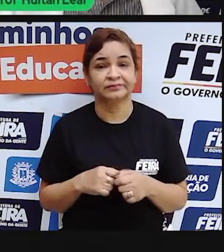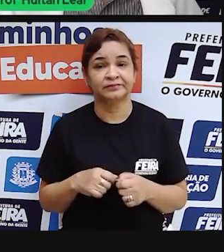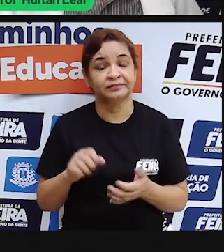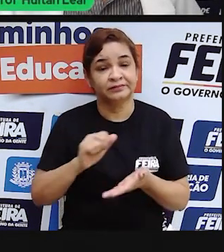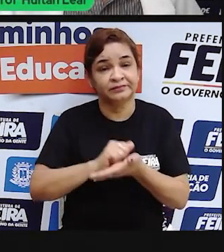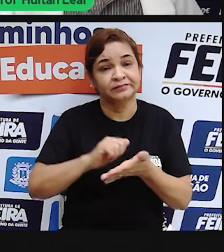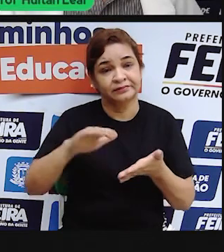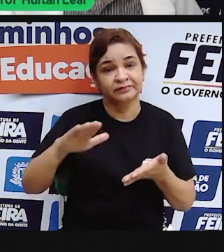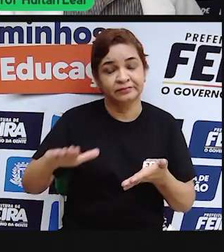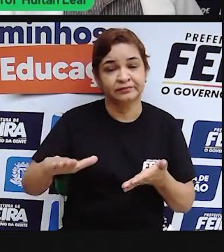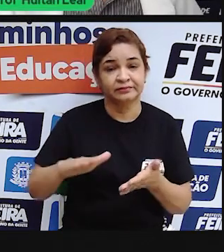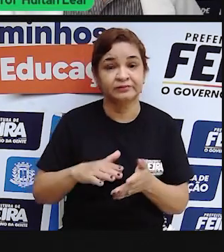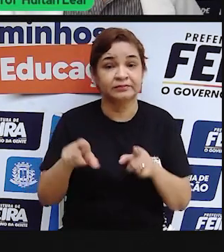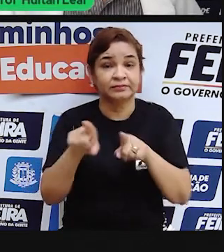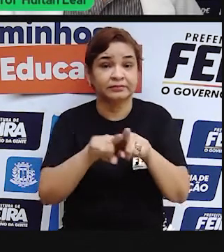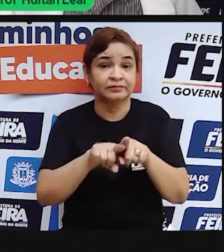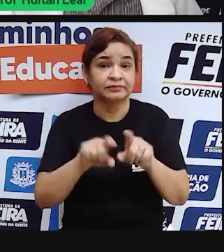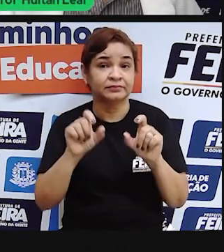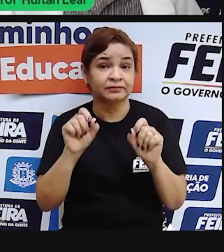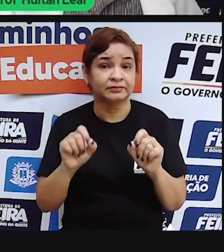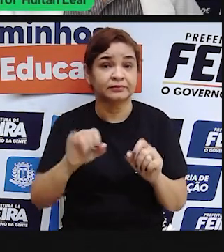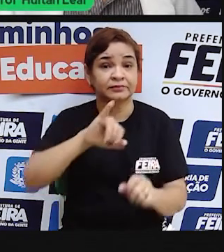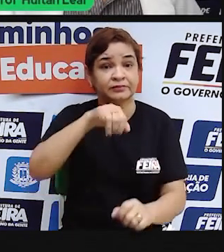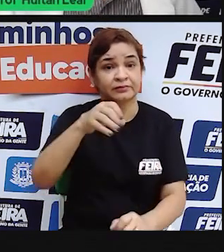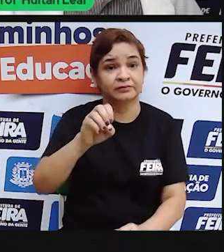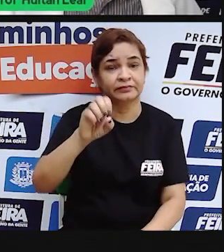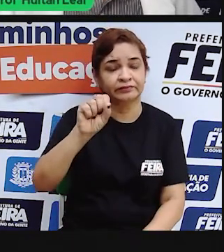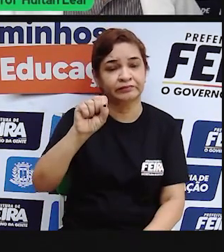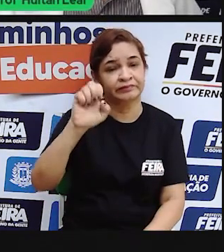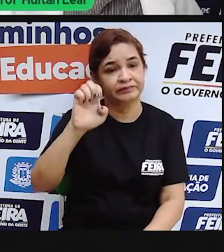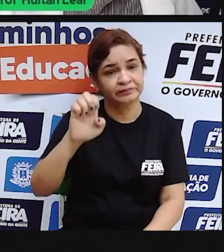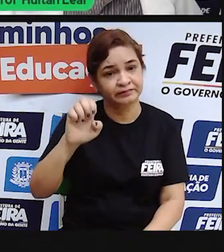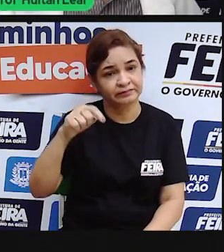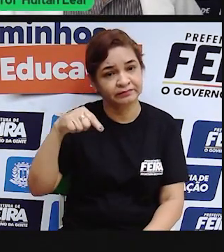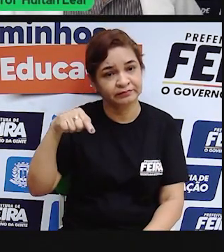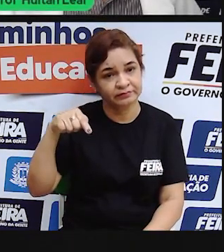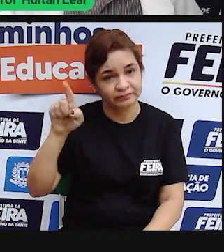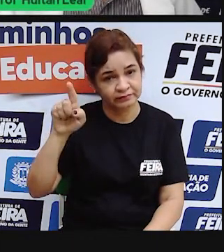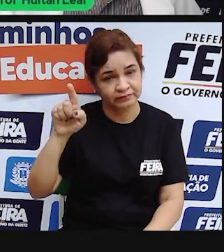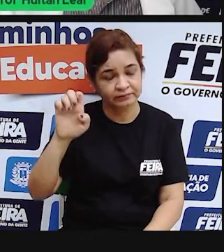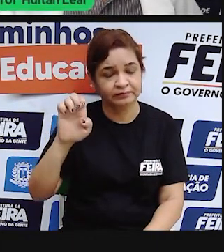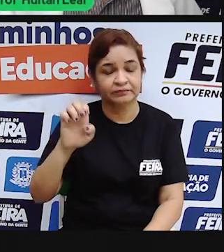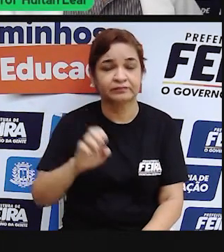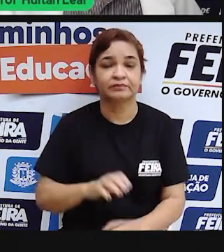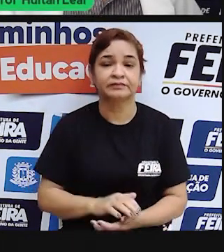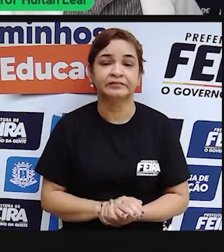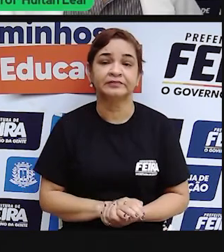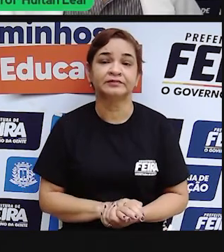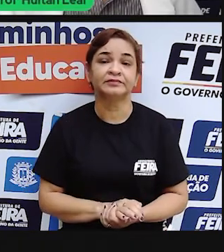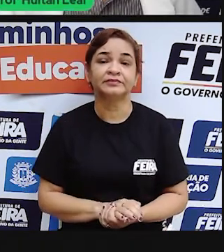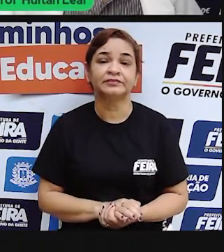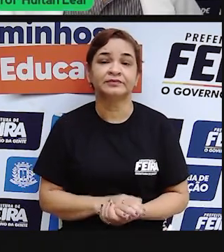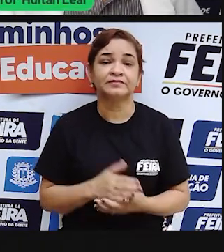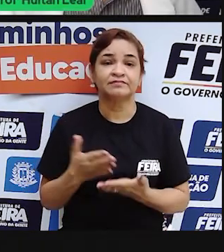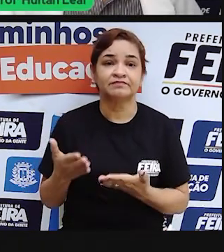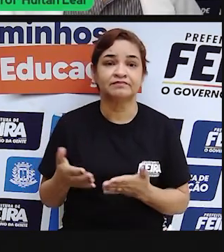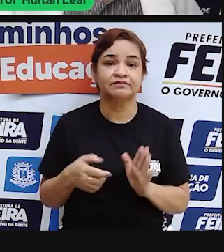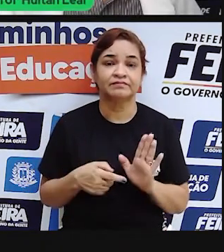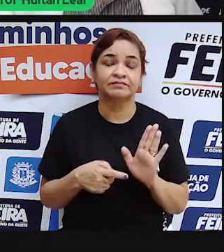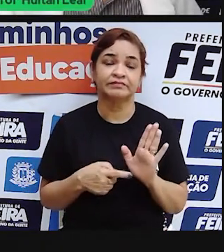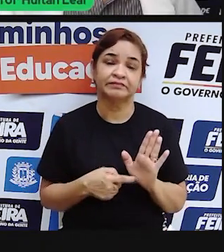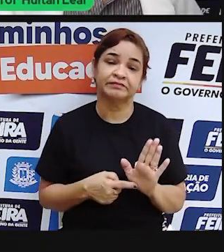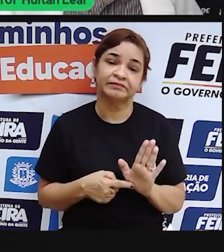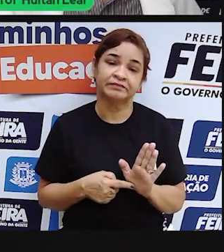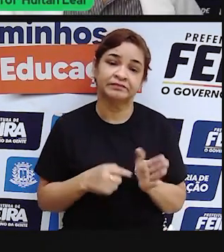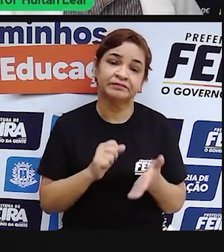essa característica de ser irmão é de José com relação a mim. Ok? Então, pode representar